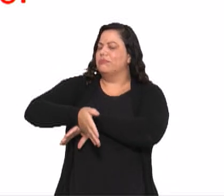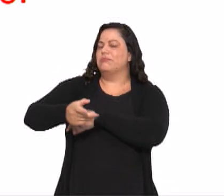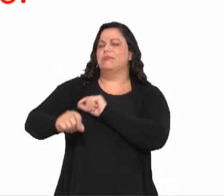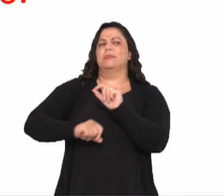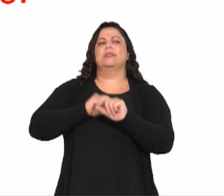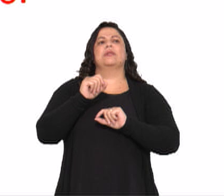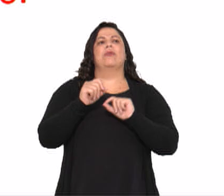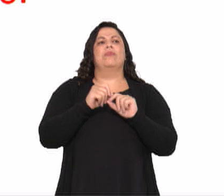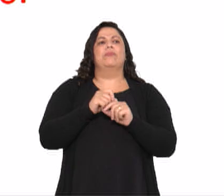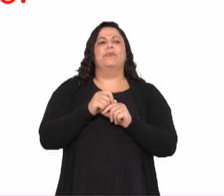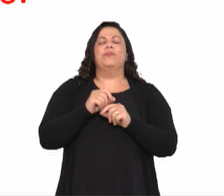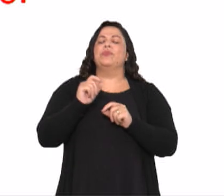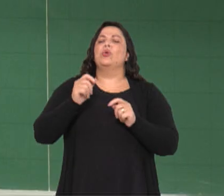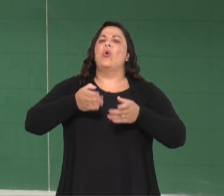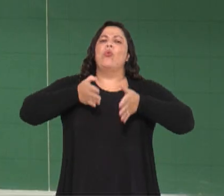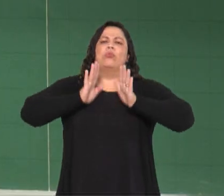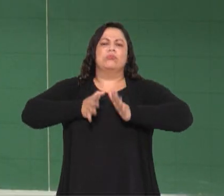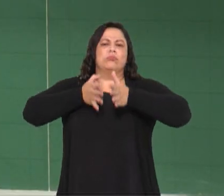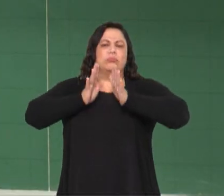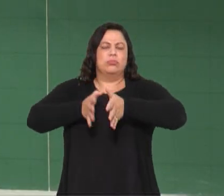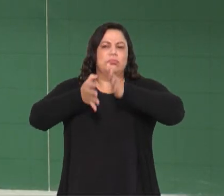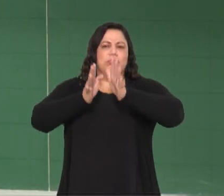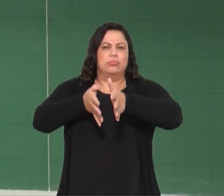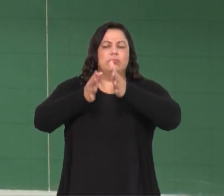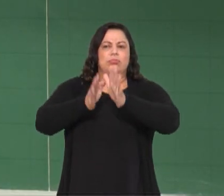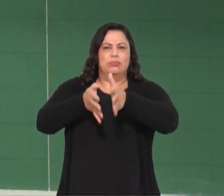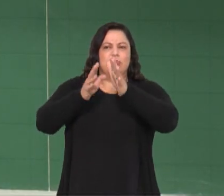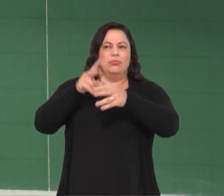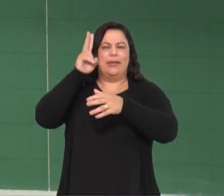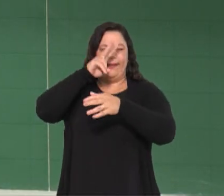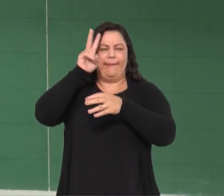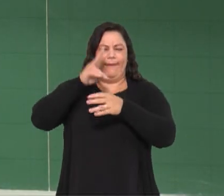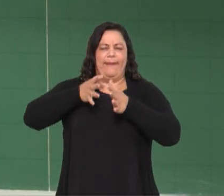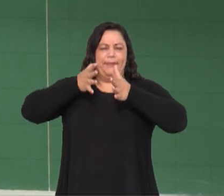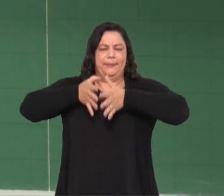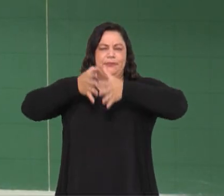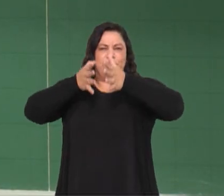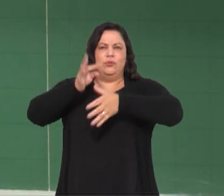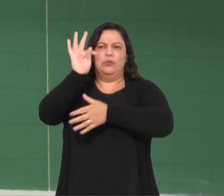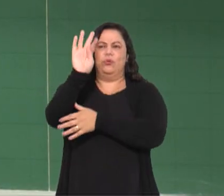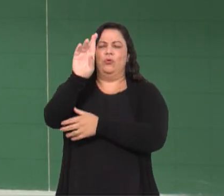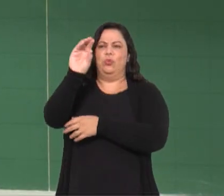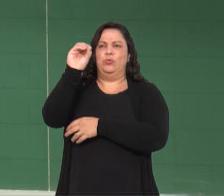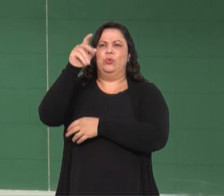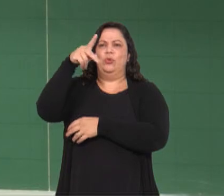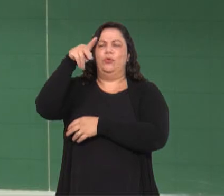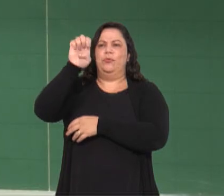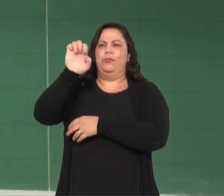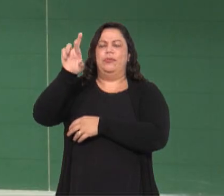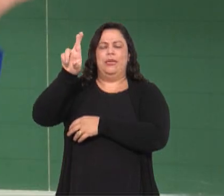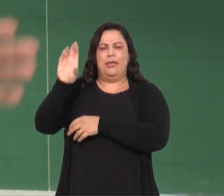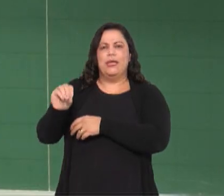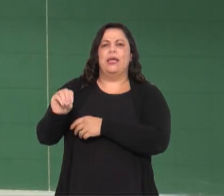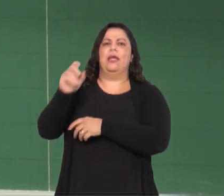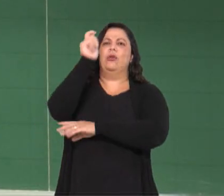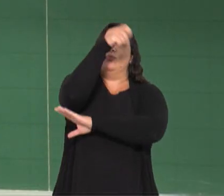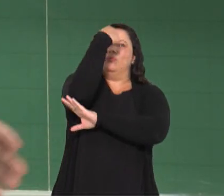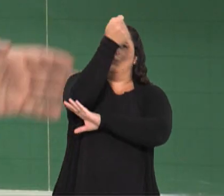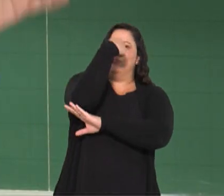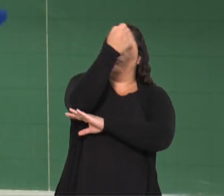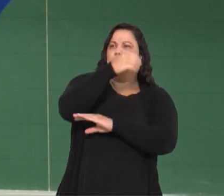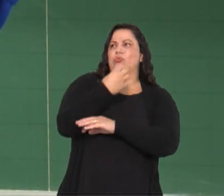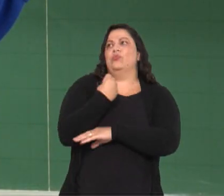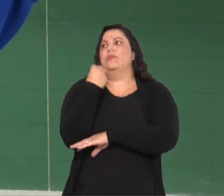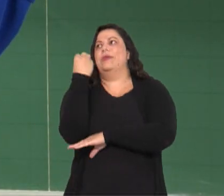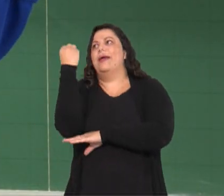expansão do tropeirismo, o tropeirismo, lembra, foi o segundo planalto ali, né? Que vinha lá do caminho do Rio Grande do Sul até São